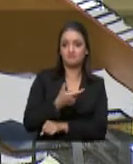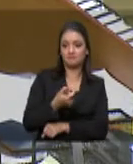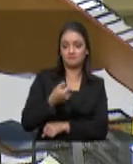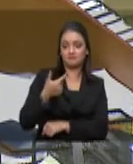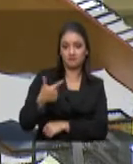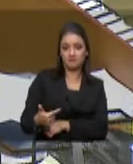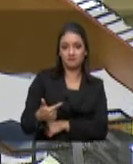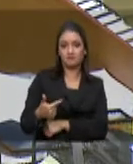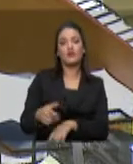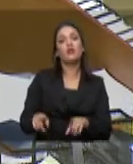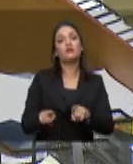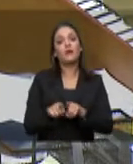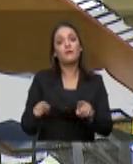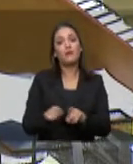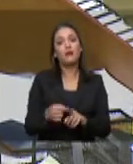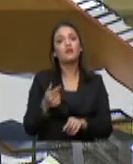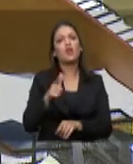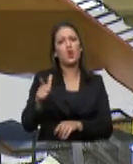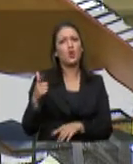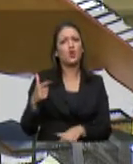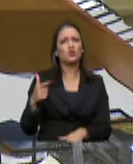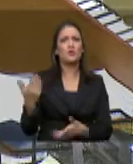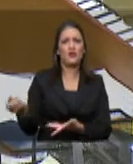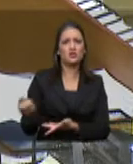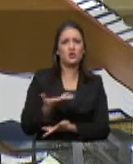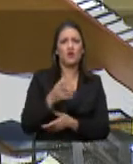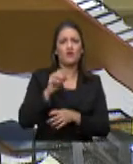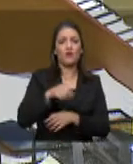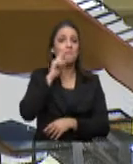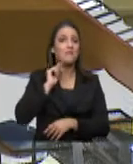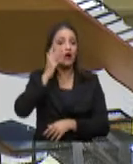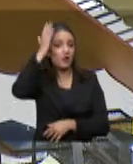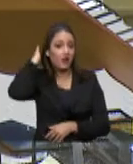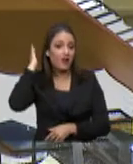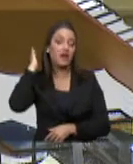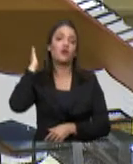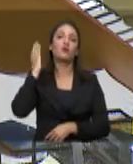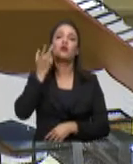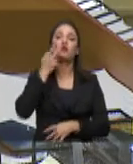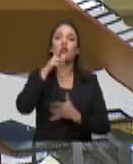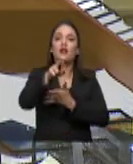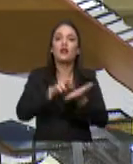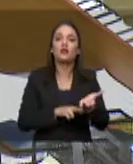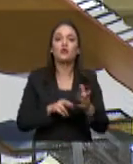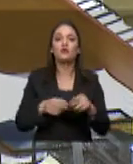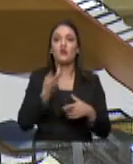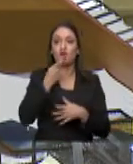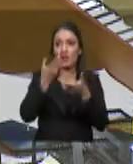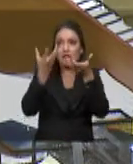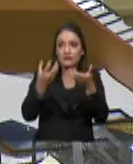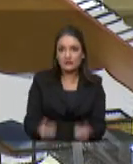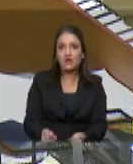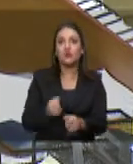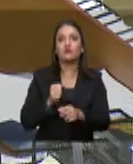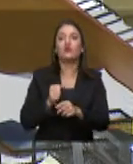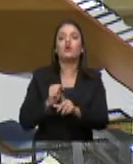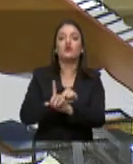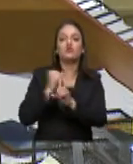recente, relatado pelo ministro Marco Aurélio, no qual o tribunal reconheceu a participação popular em conselho